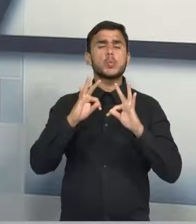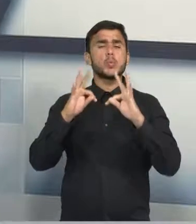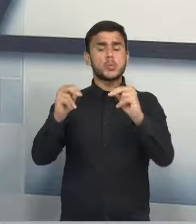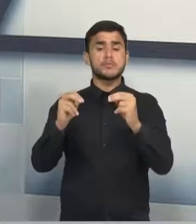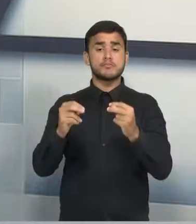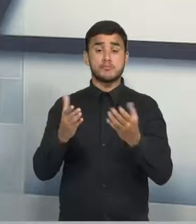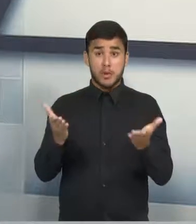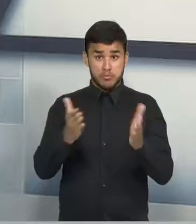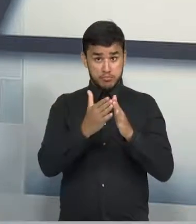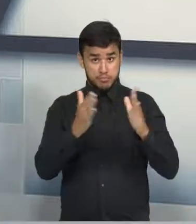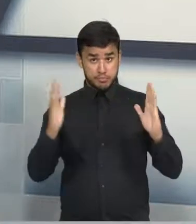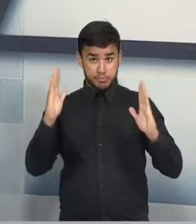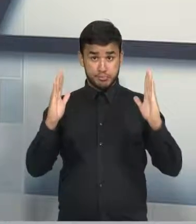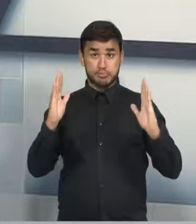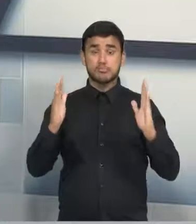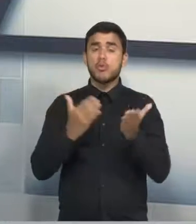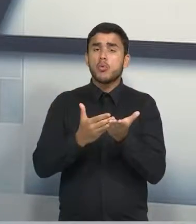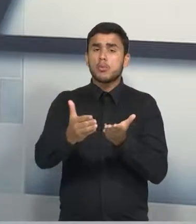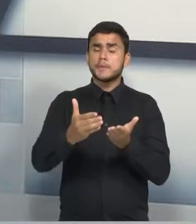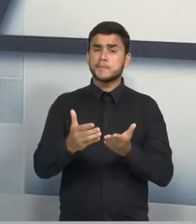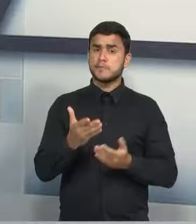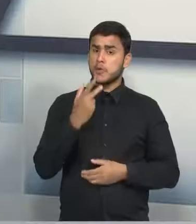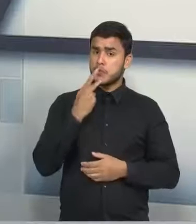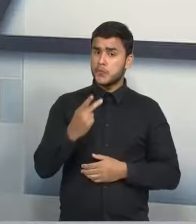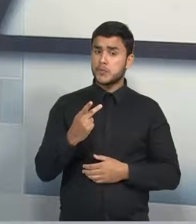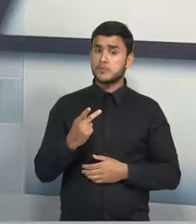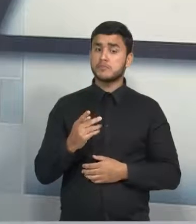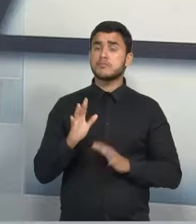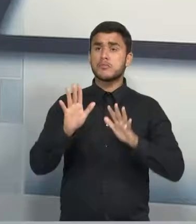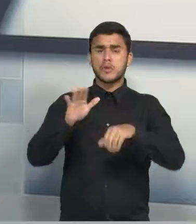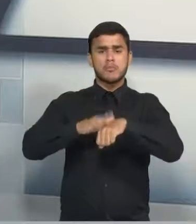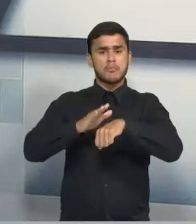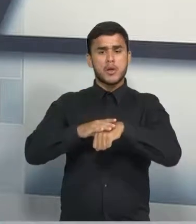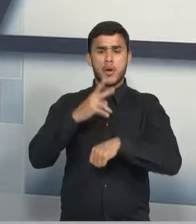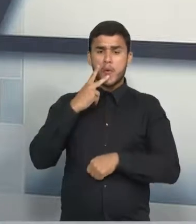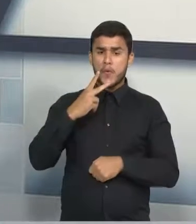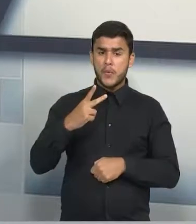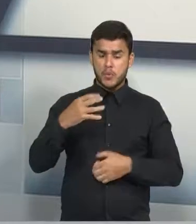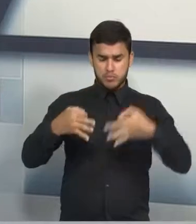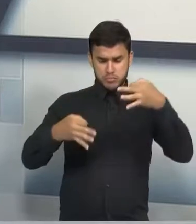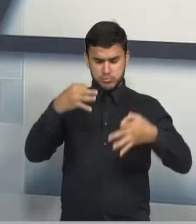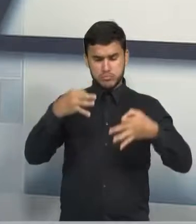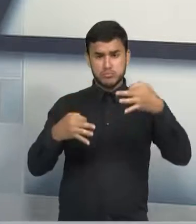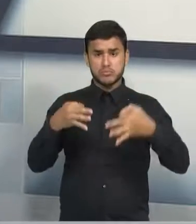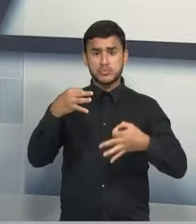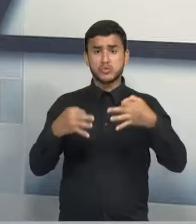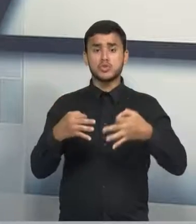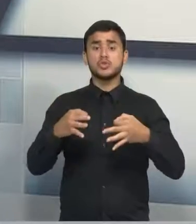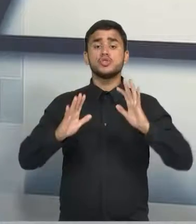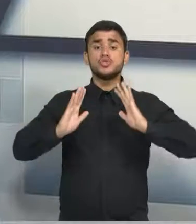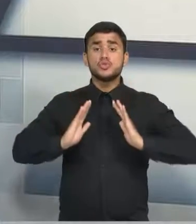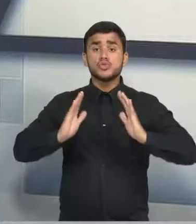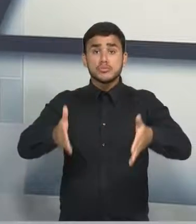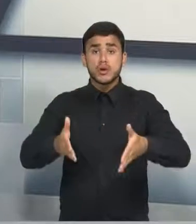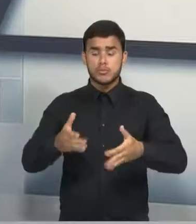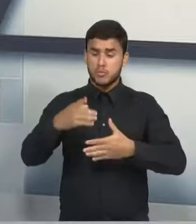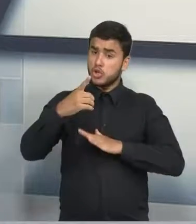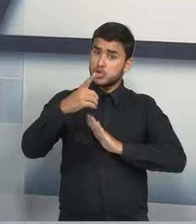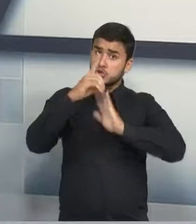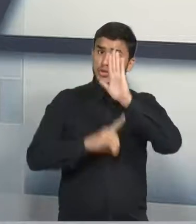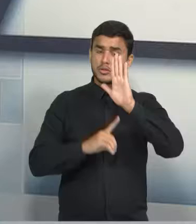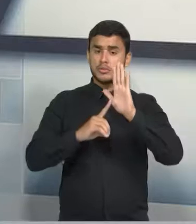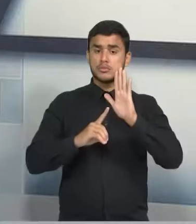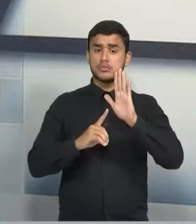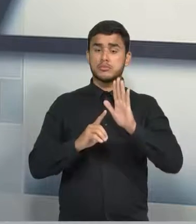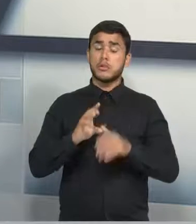bloco, é importante a gente pontuar aqui para você. Pode ser favorável ou desfavorável à decisão judicial pela qual se